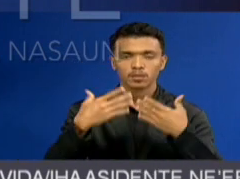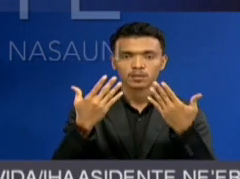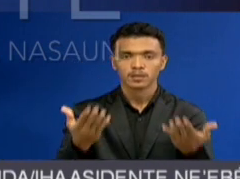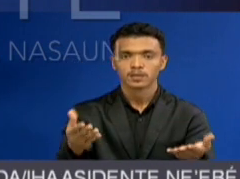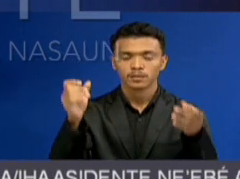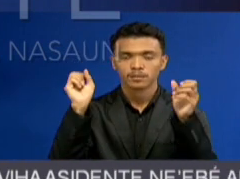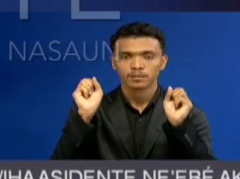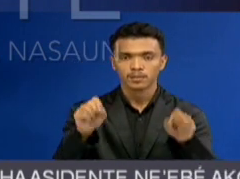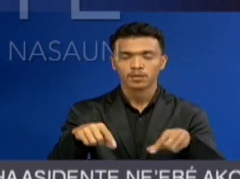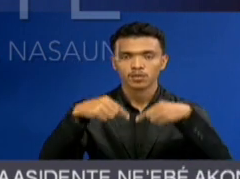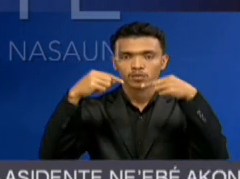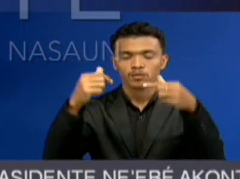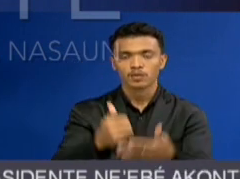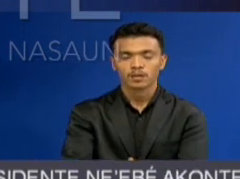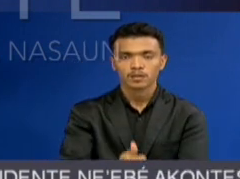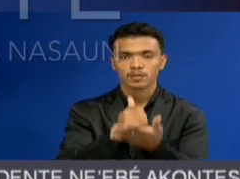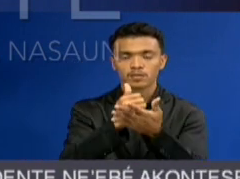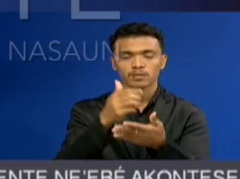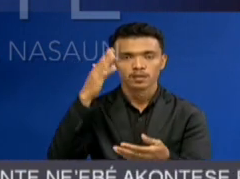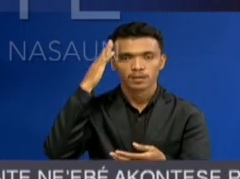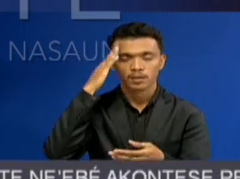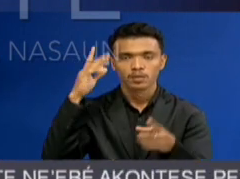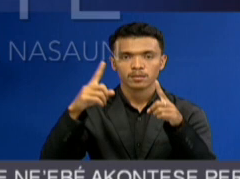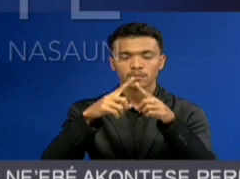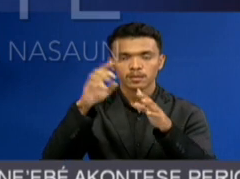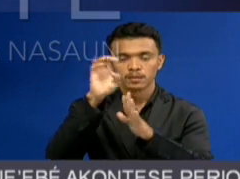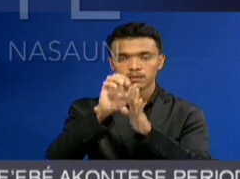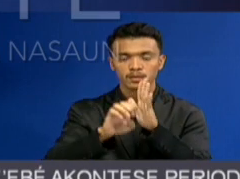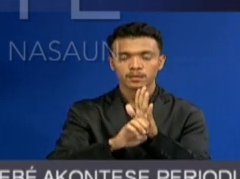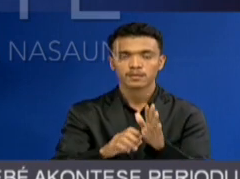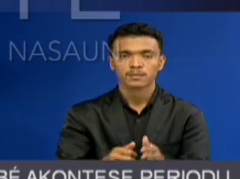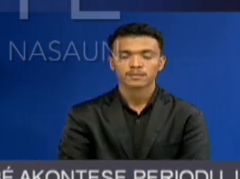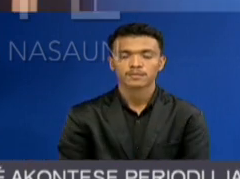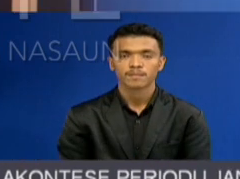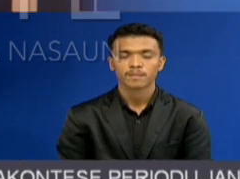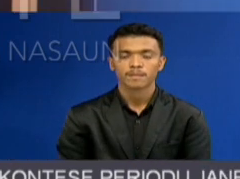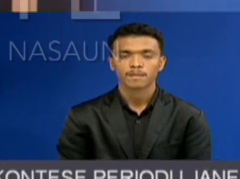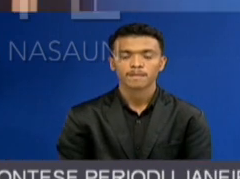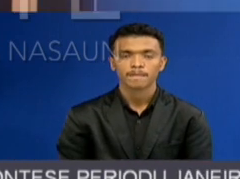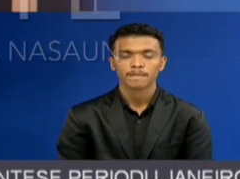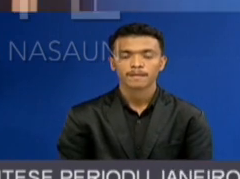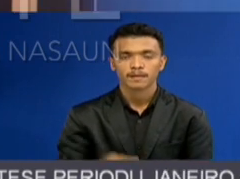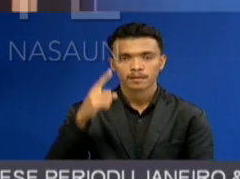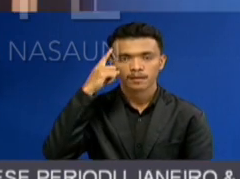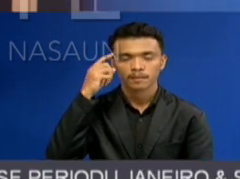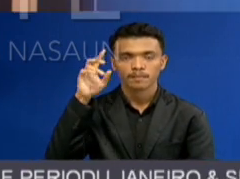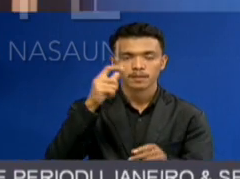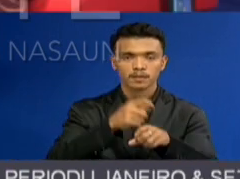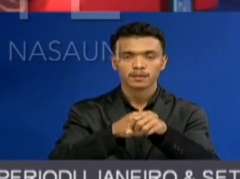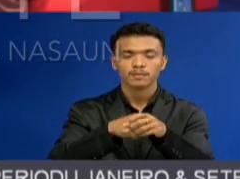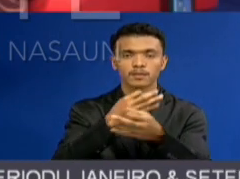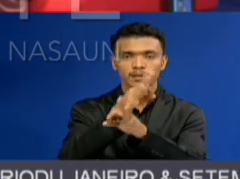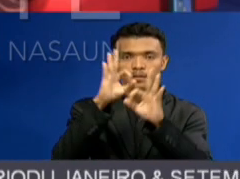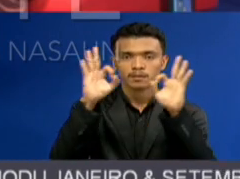bele fo kontribui ser neninia hanoi ba iha istaru dane Deca, senhora presidente, também que está tempo e termina o